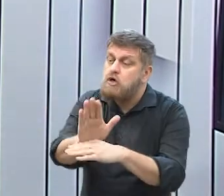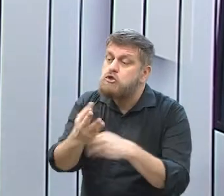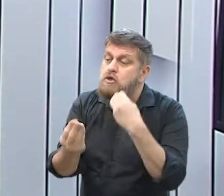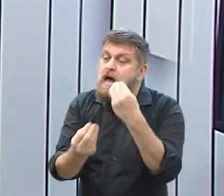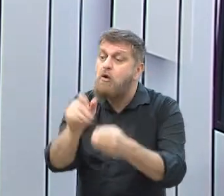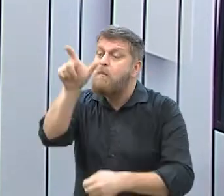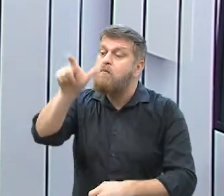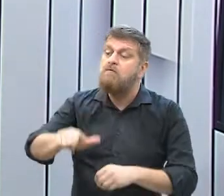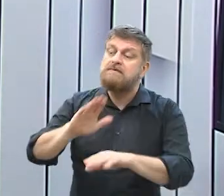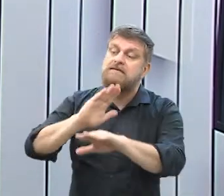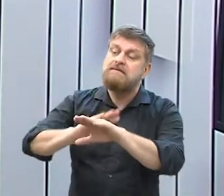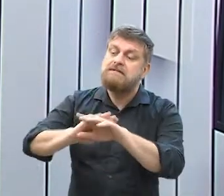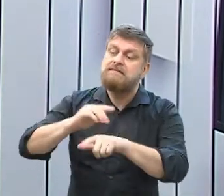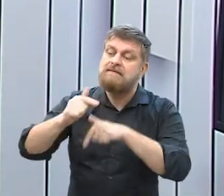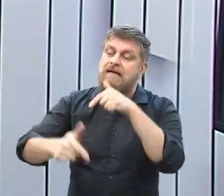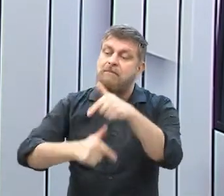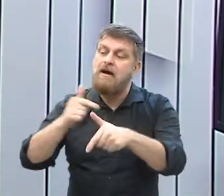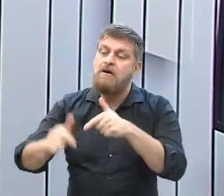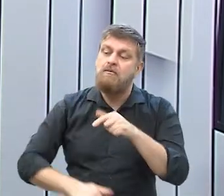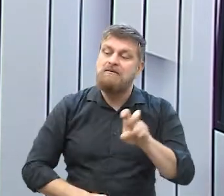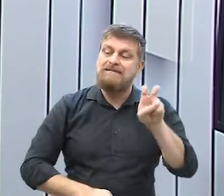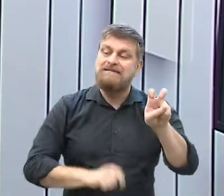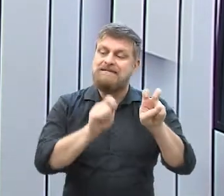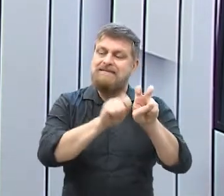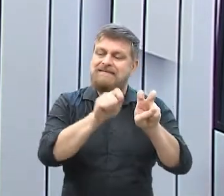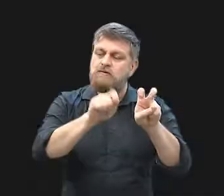seu trabalho nestes 5 meses?